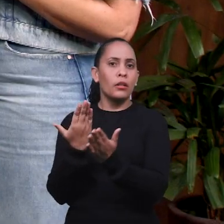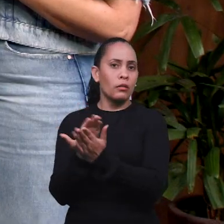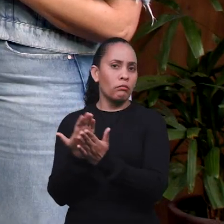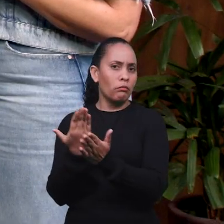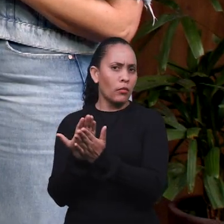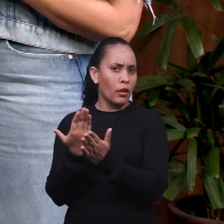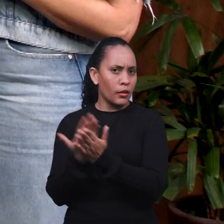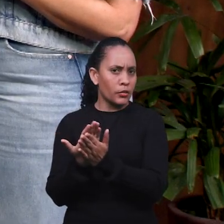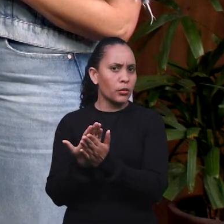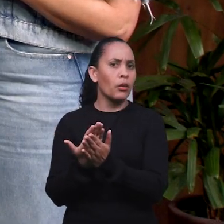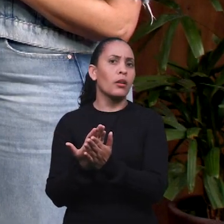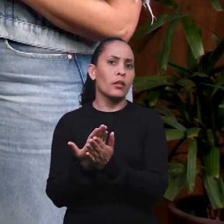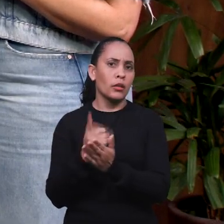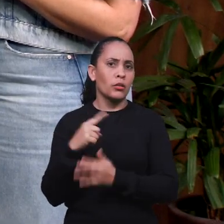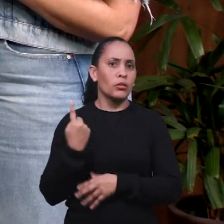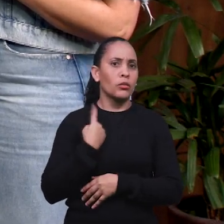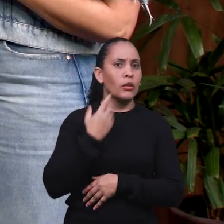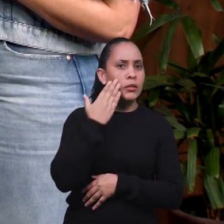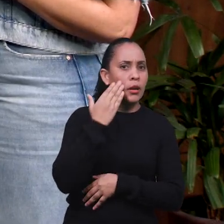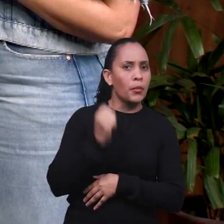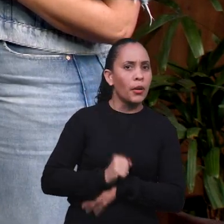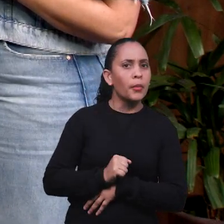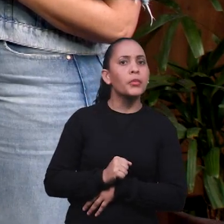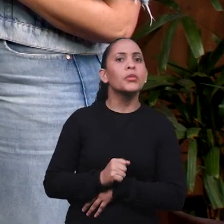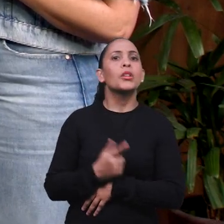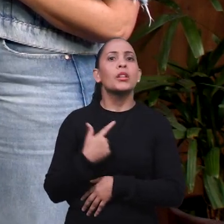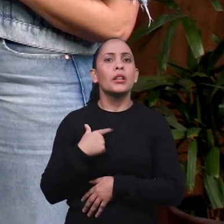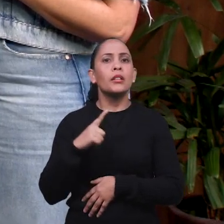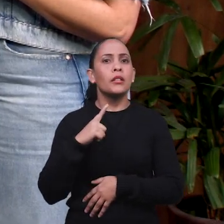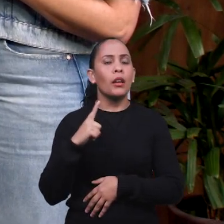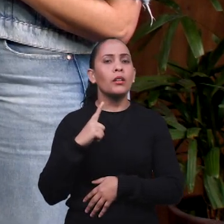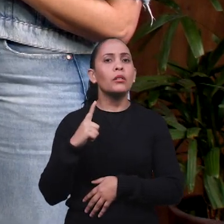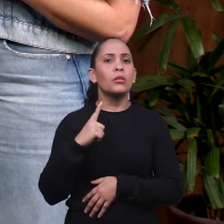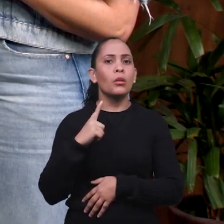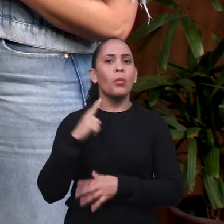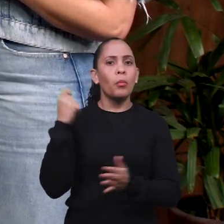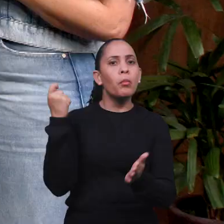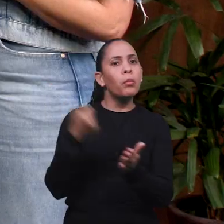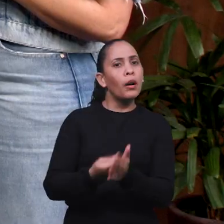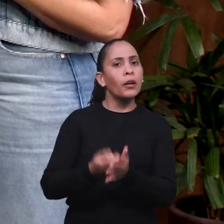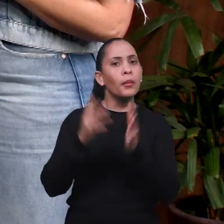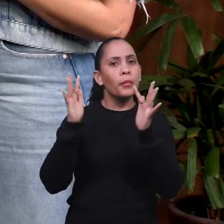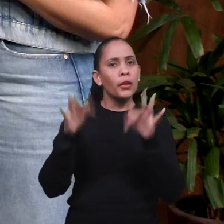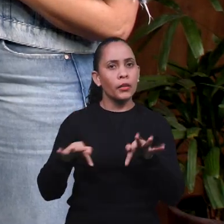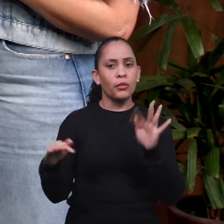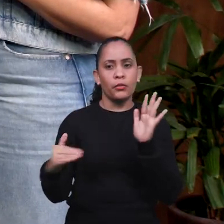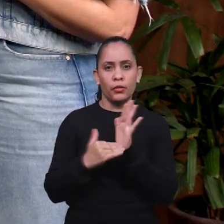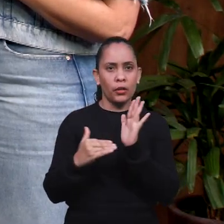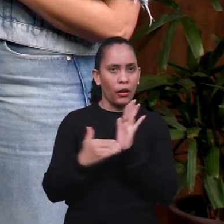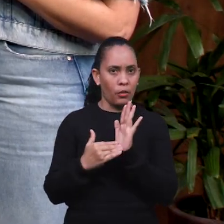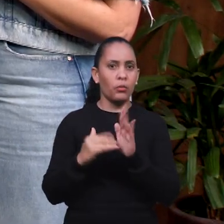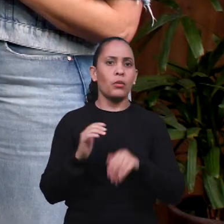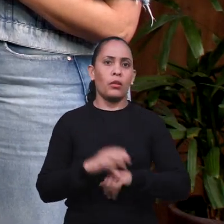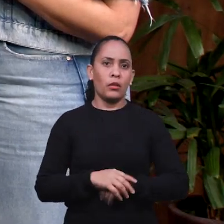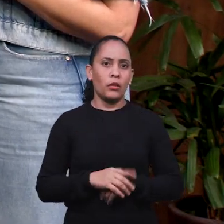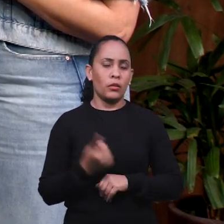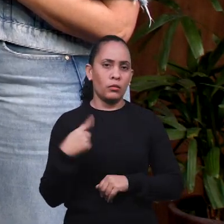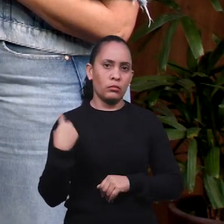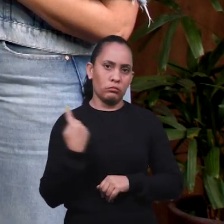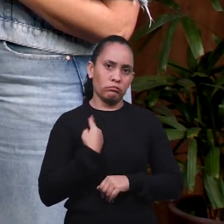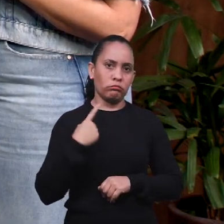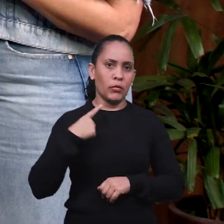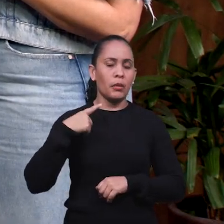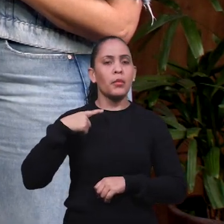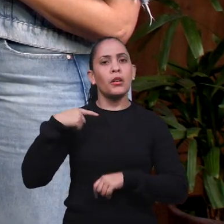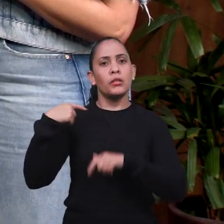acontece? Esse programa, a gente já sabe o preço que a gente vai receber no final lá no órgão onde a gente vai entregar o produto.